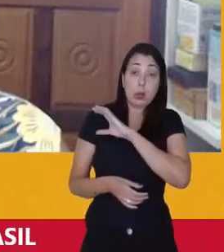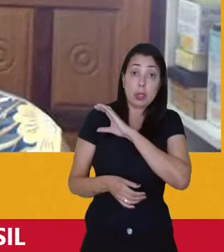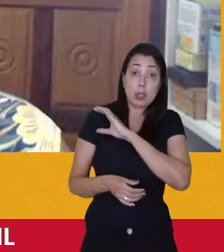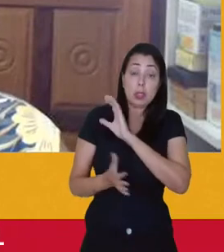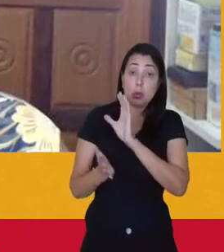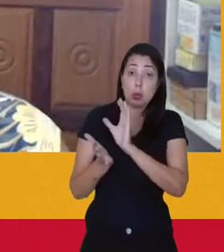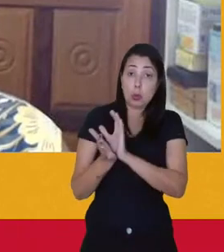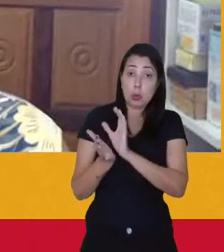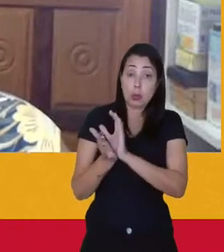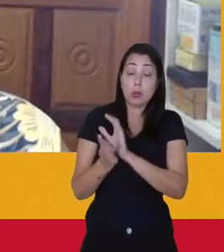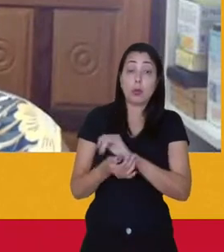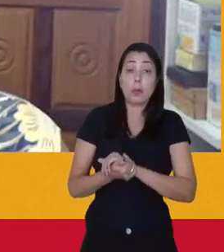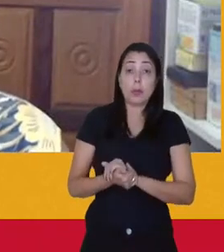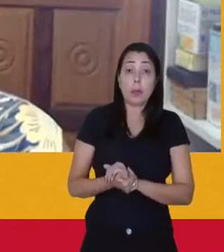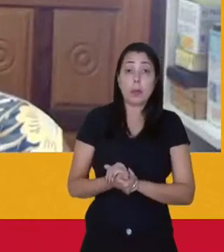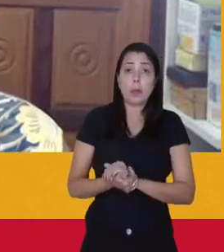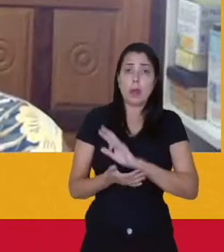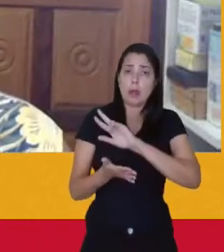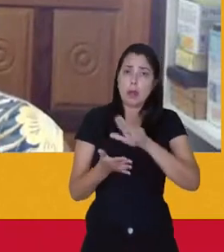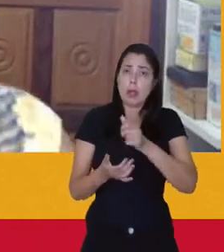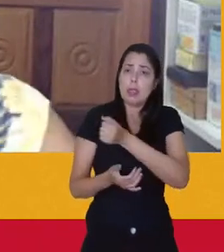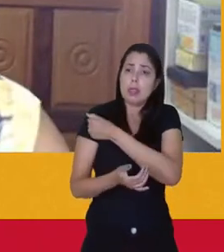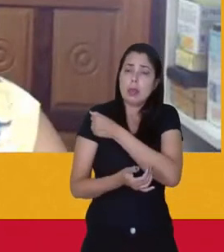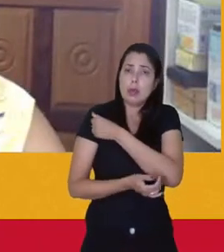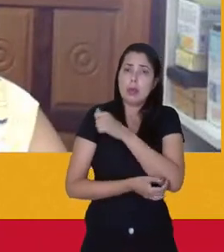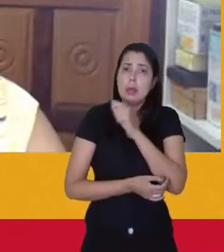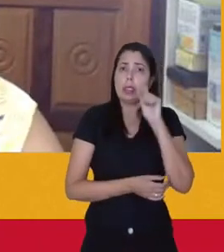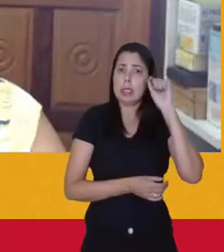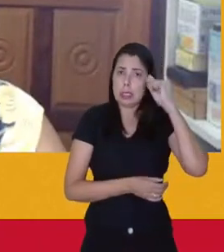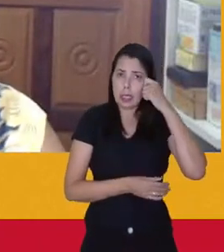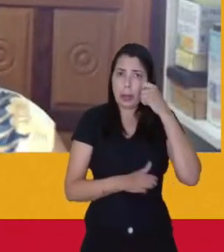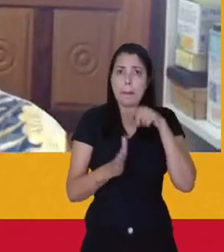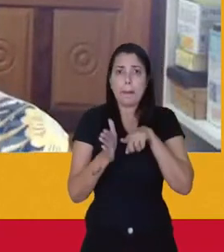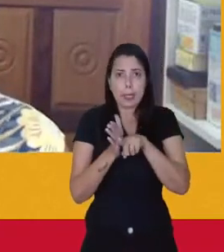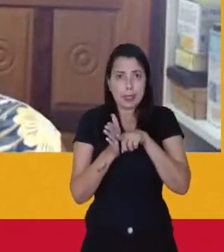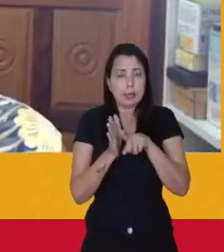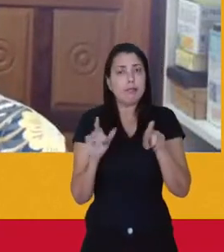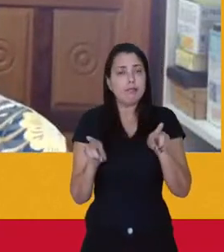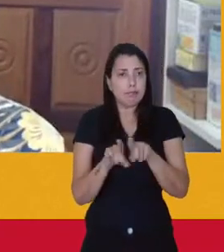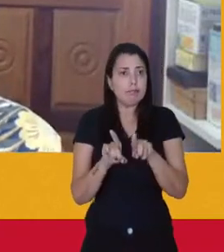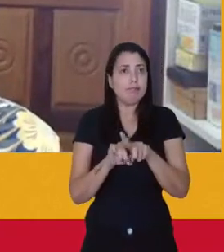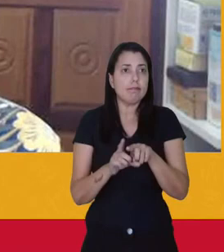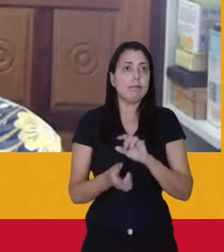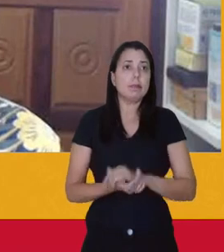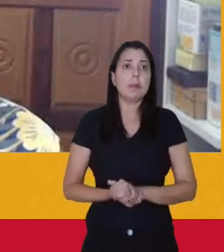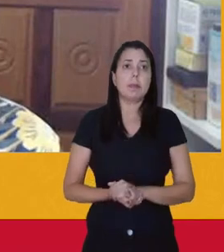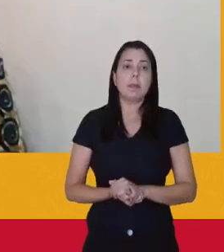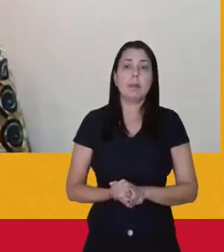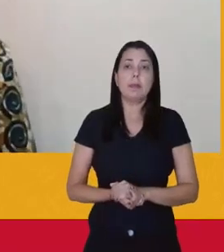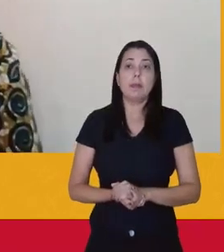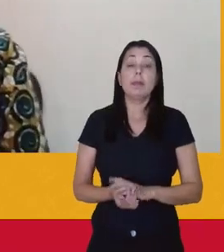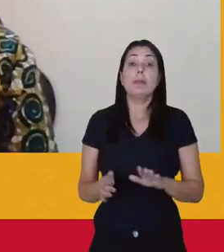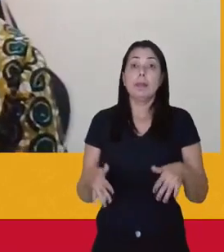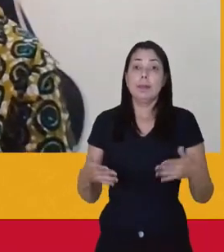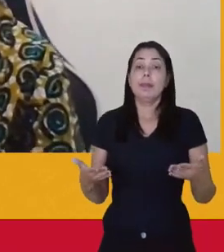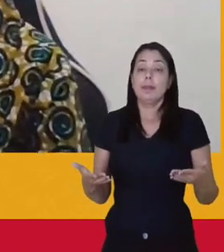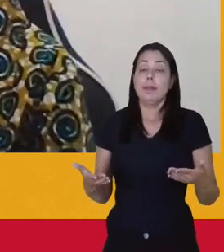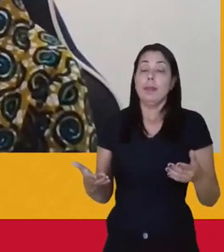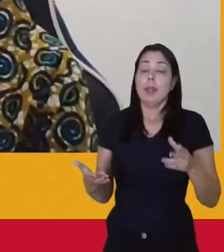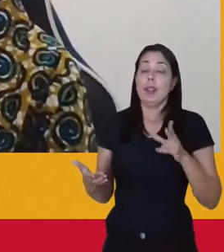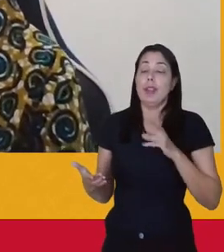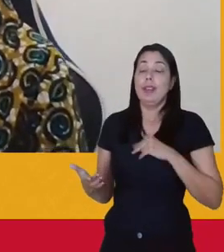grupo, Laroyer, com tantas estudantes negras pesquisando também infância negra? Pois é,